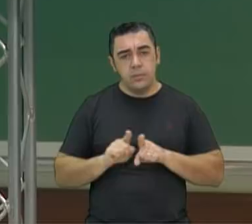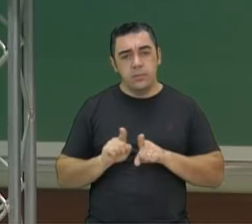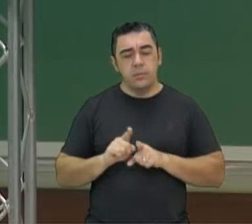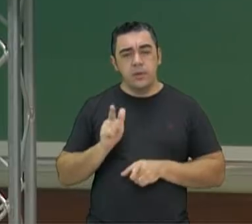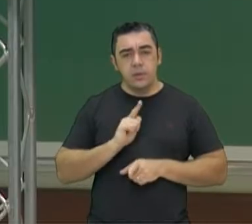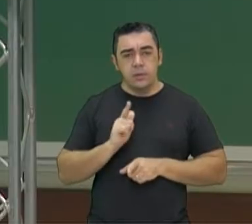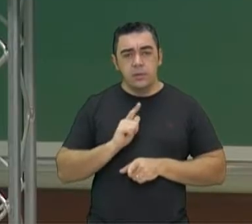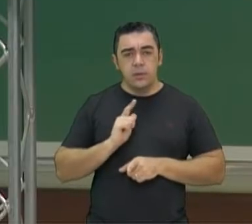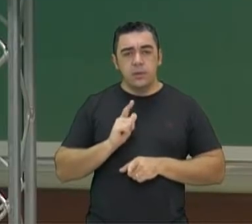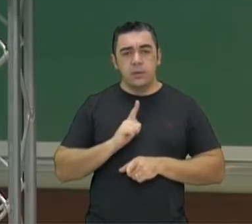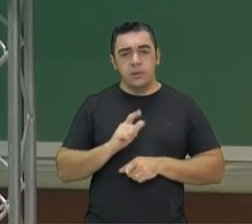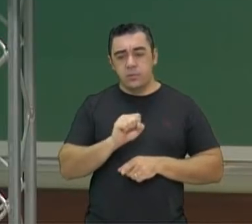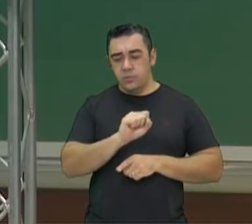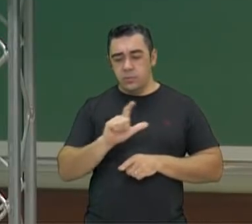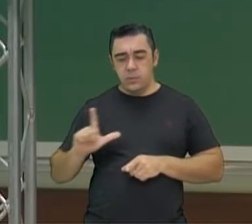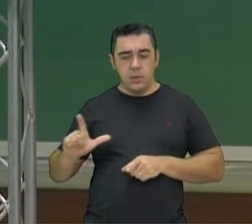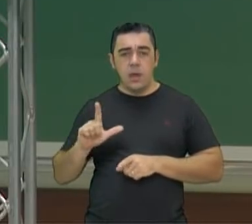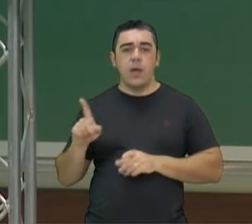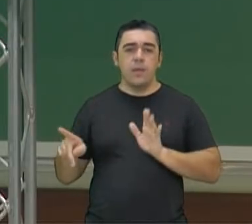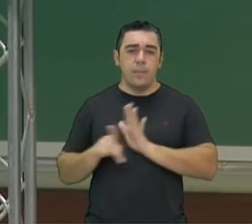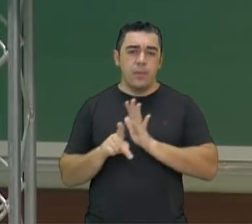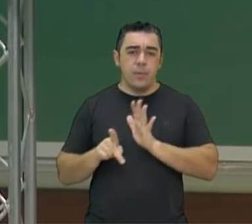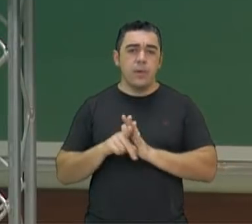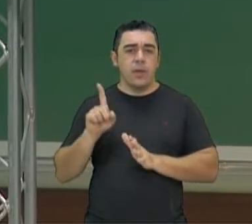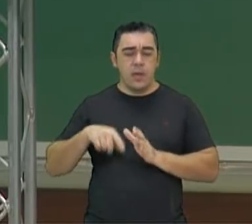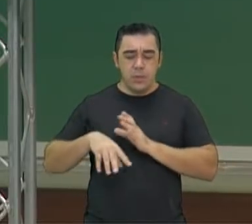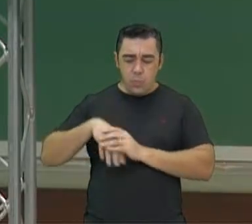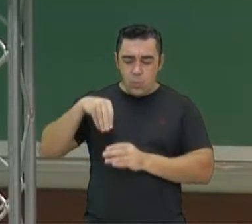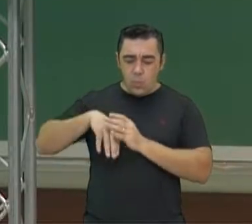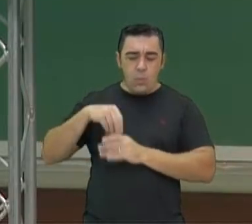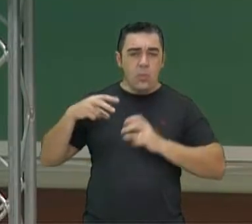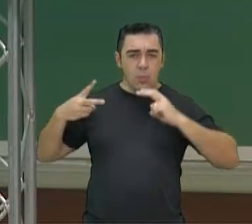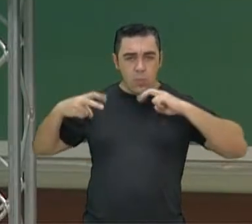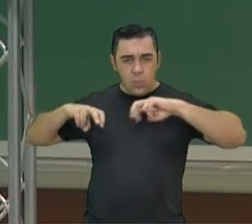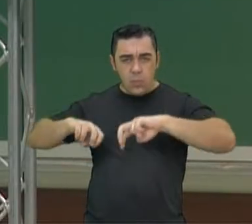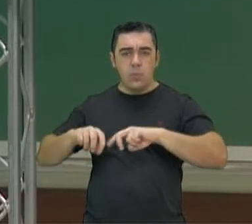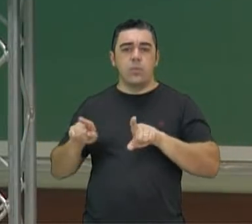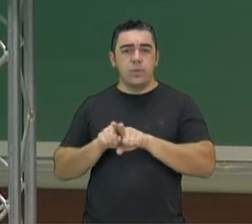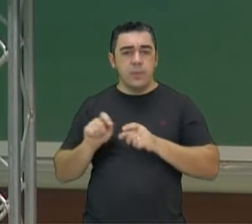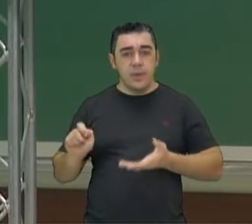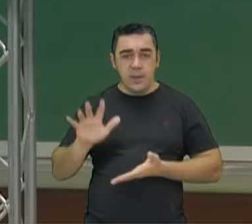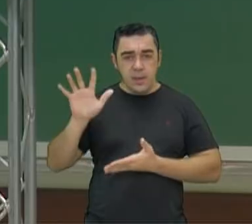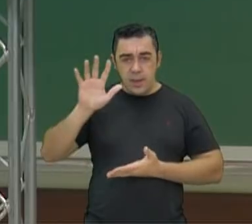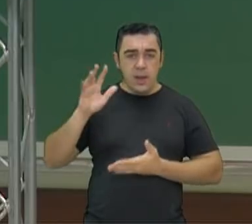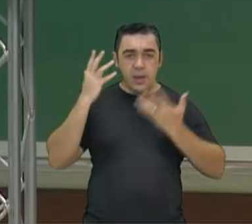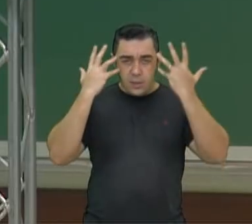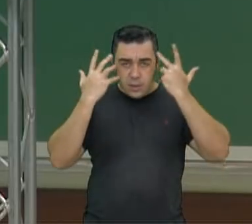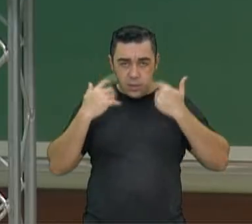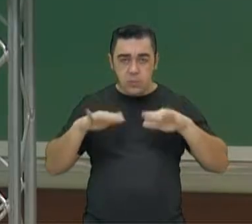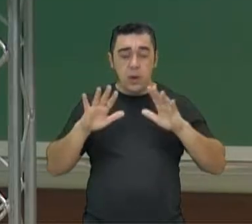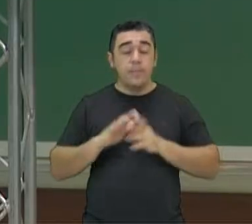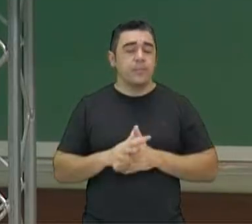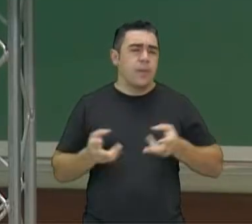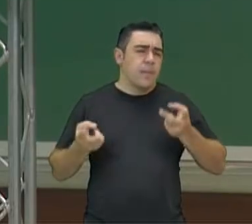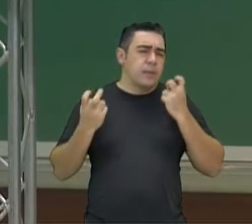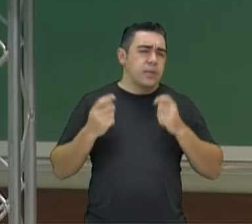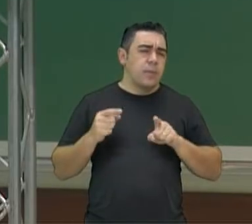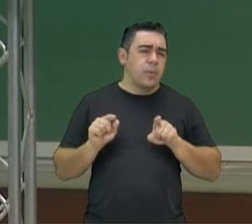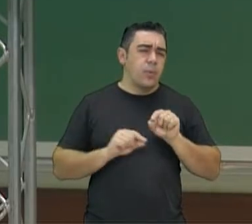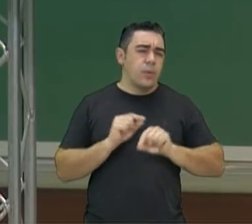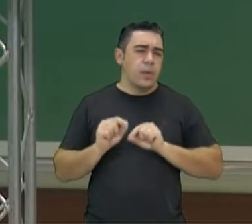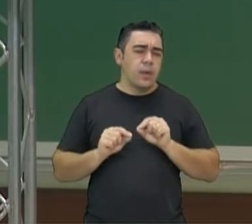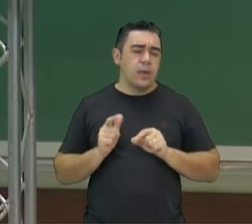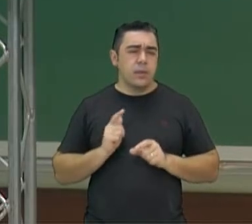sudoeste canadense, né? Também área de petróleo e gás natural, ok? Então, repare você que as